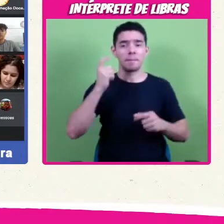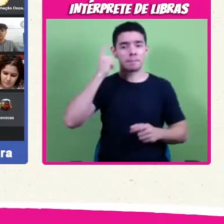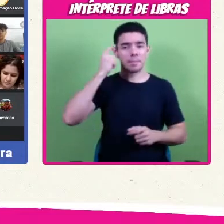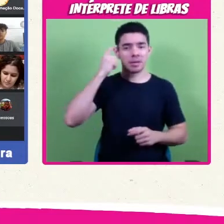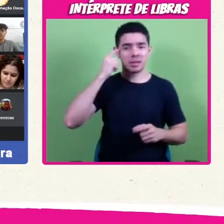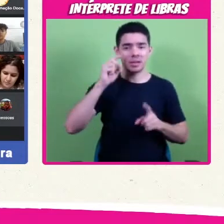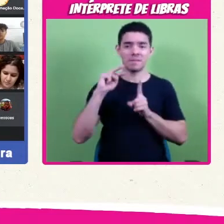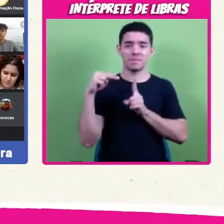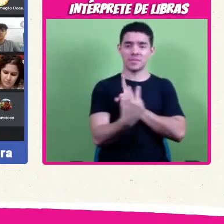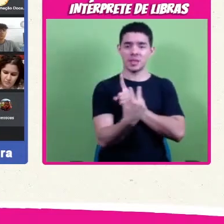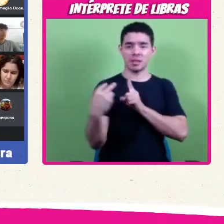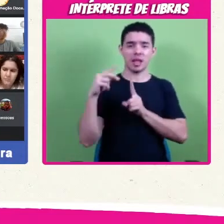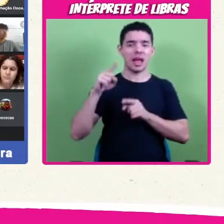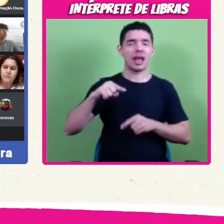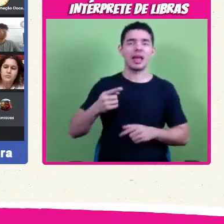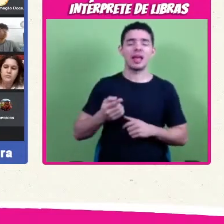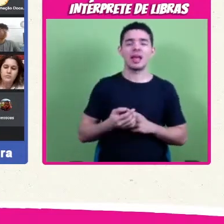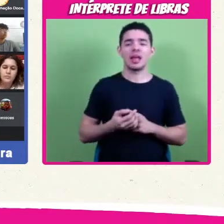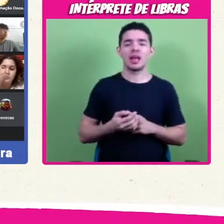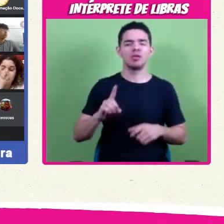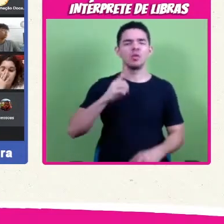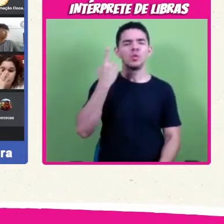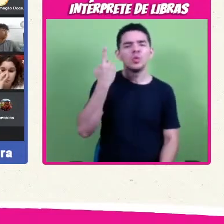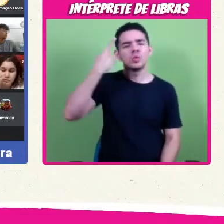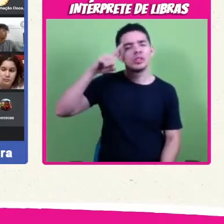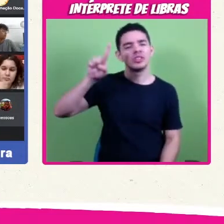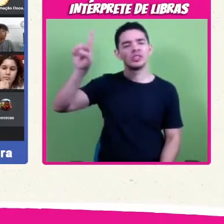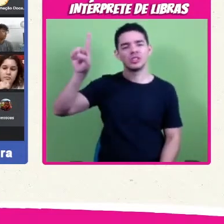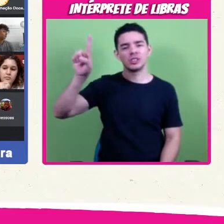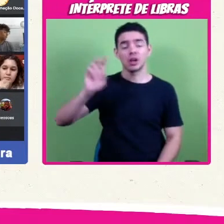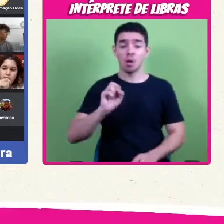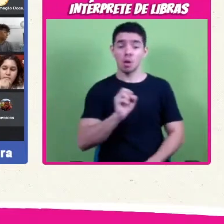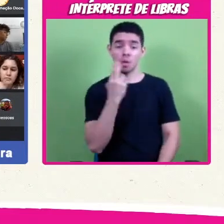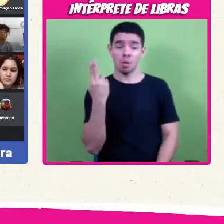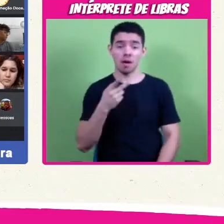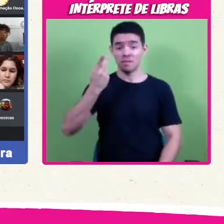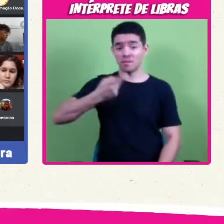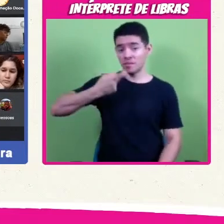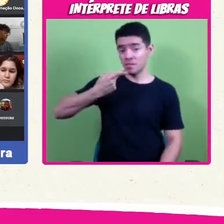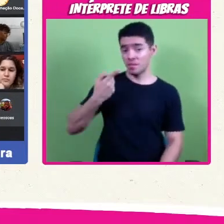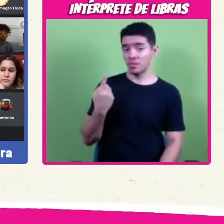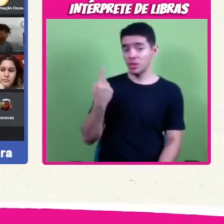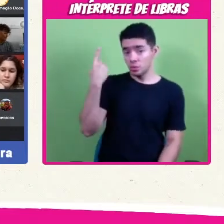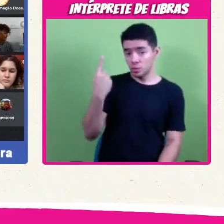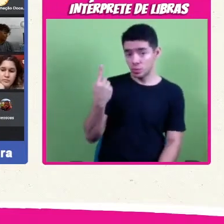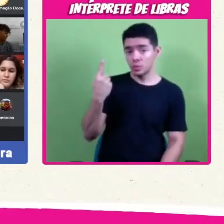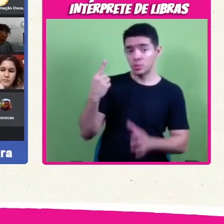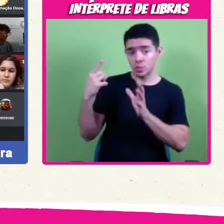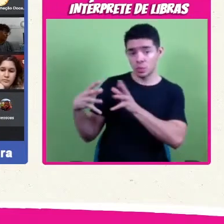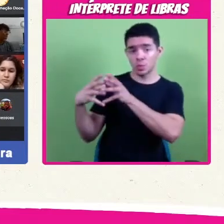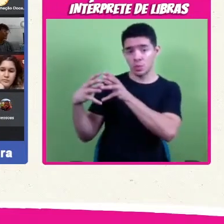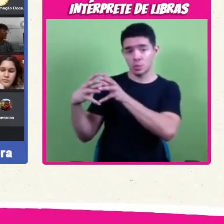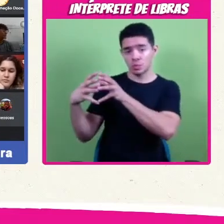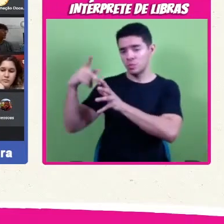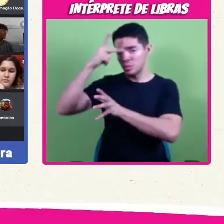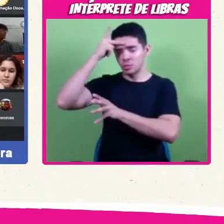de visibilidade, achar que é um dia só, ou que se trata de falar apenas de um determinado grupo ou nicho de